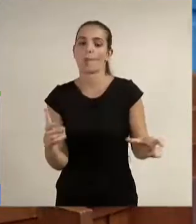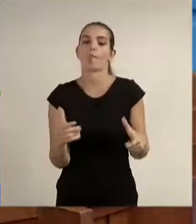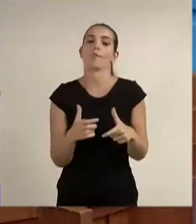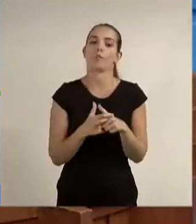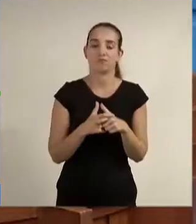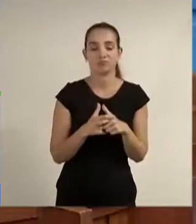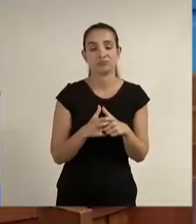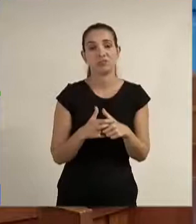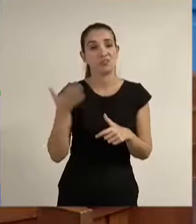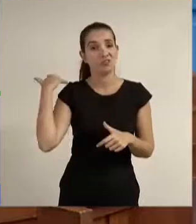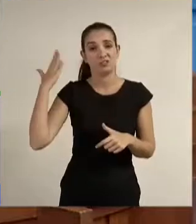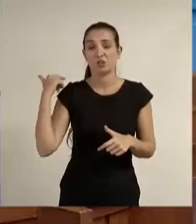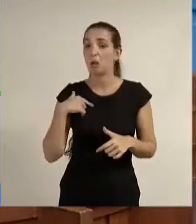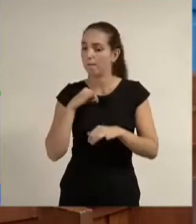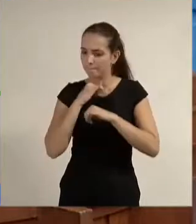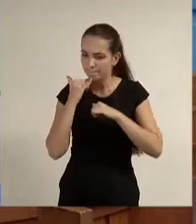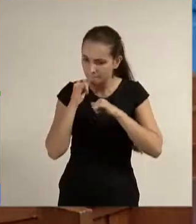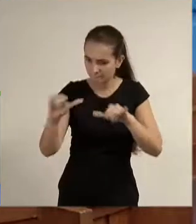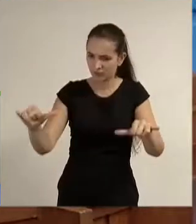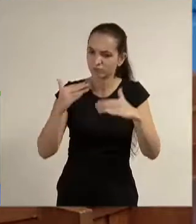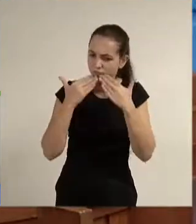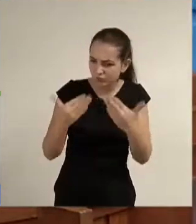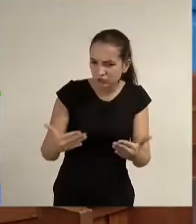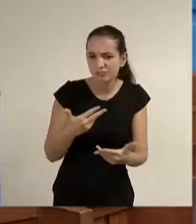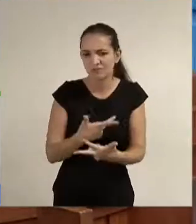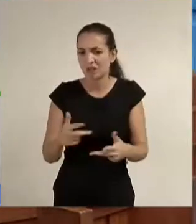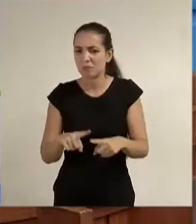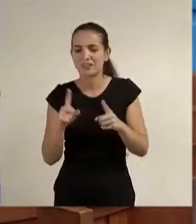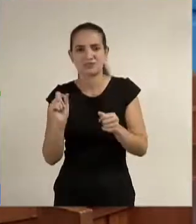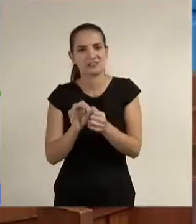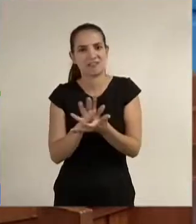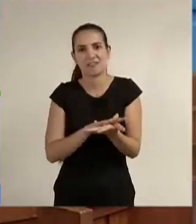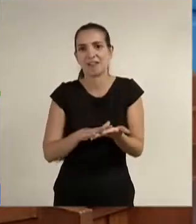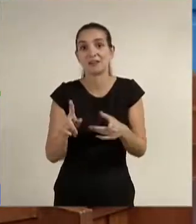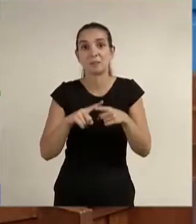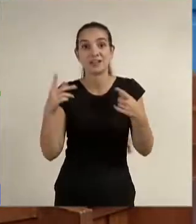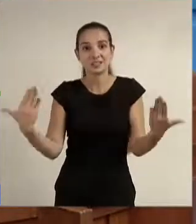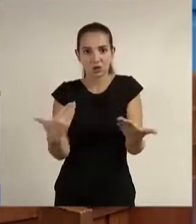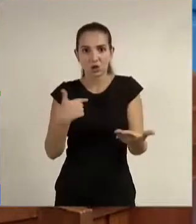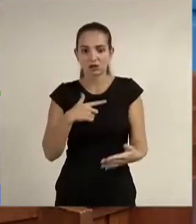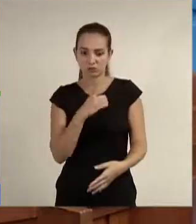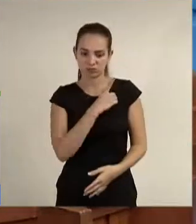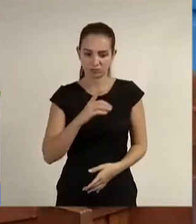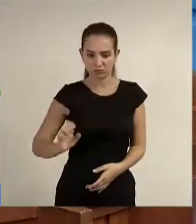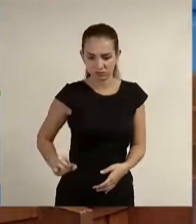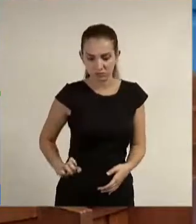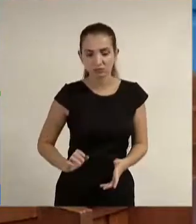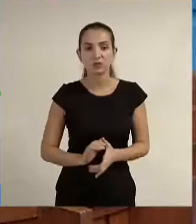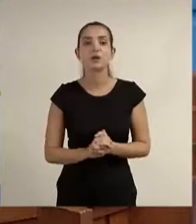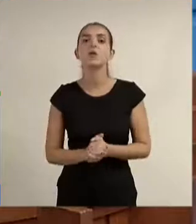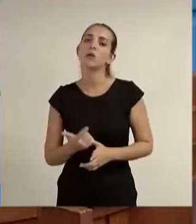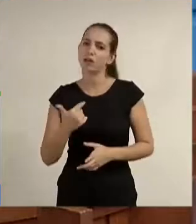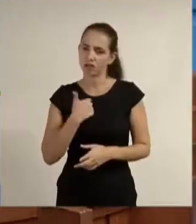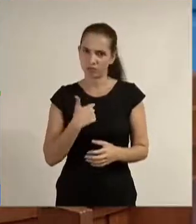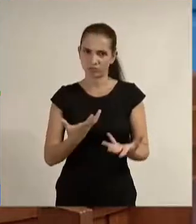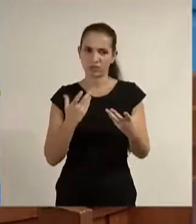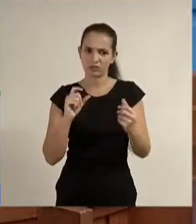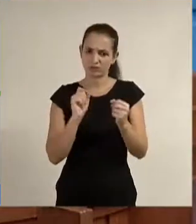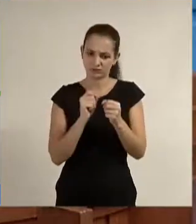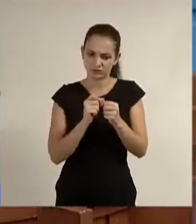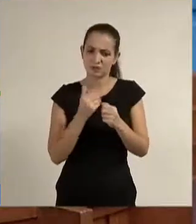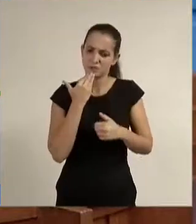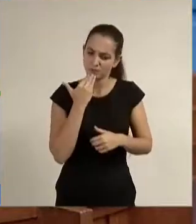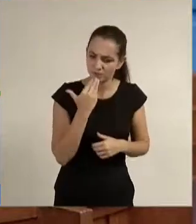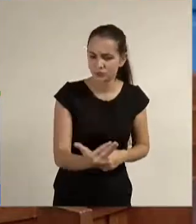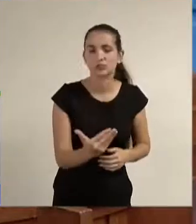nada aconteceu. Agora, na função de deputado estadual, tenho que fazer estas reivindicações junto